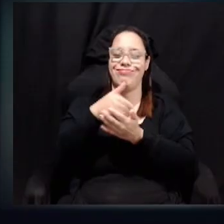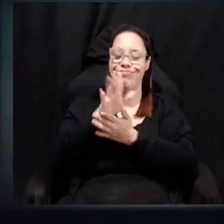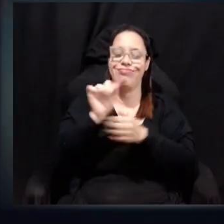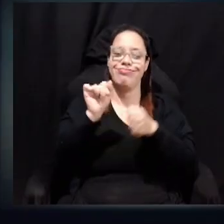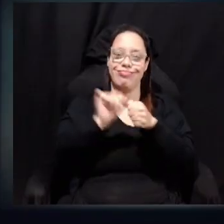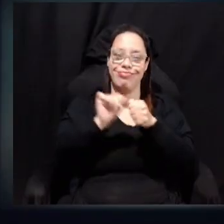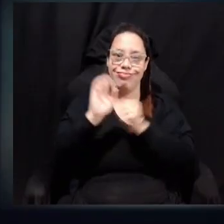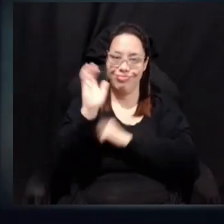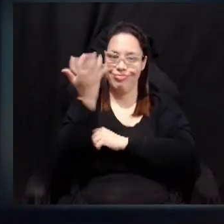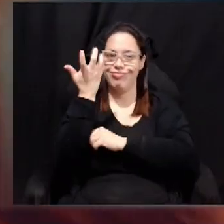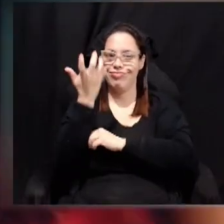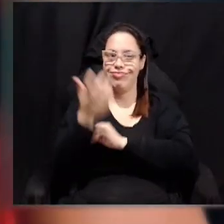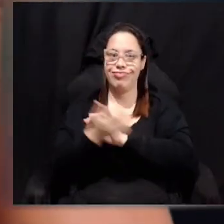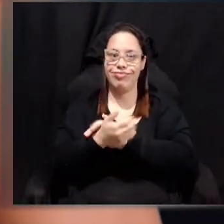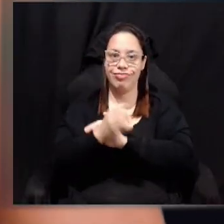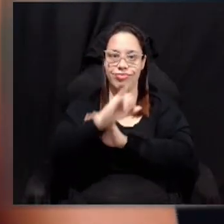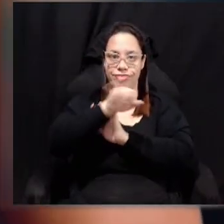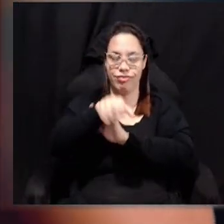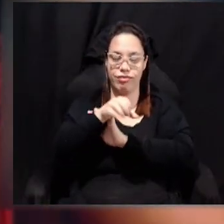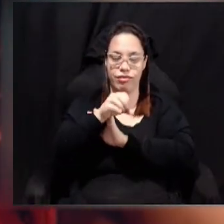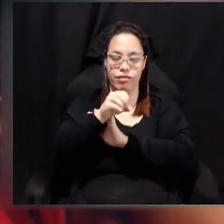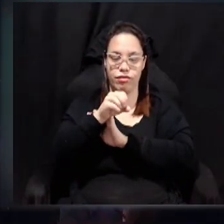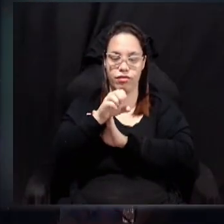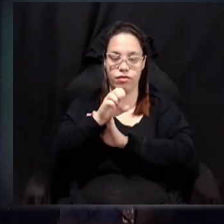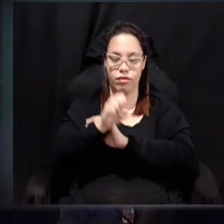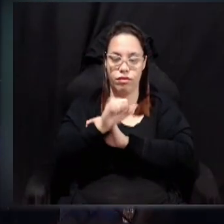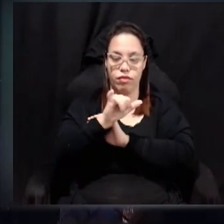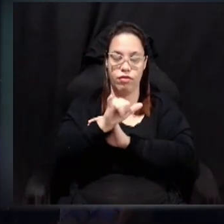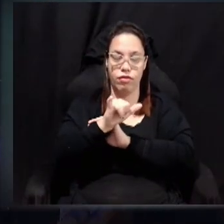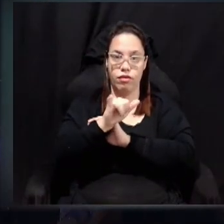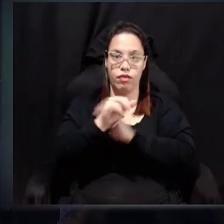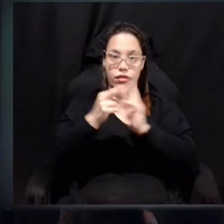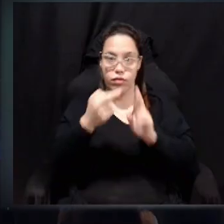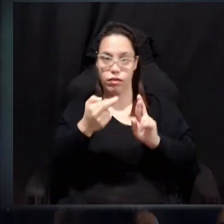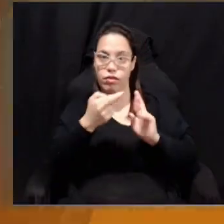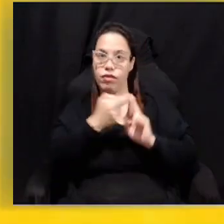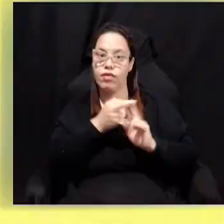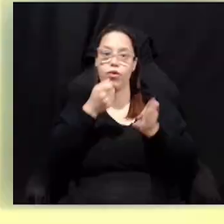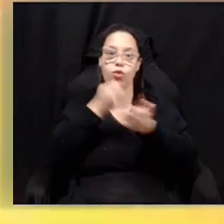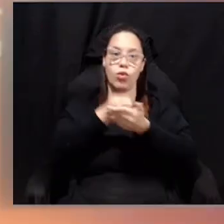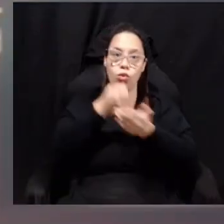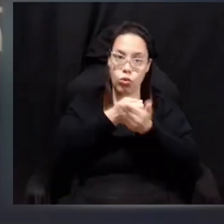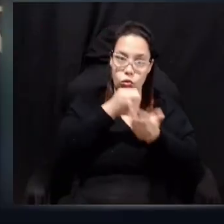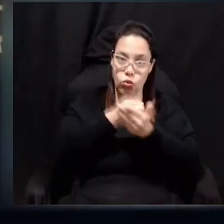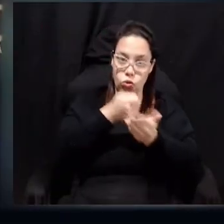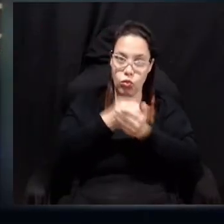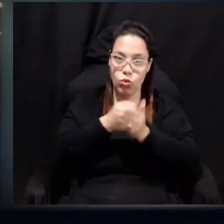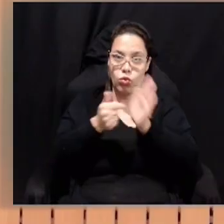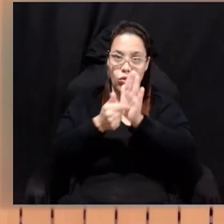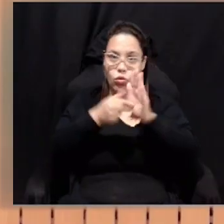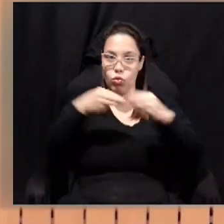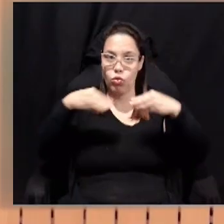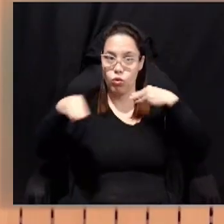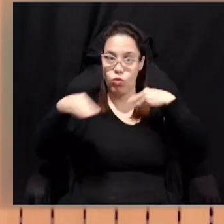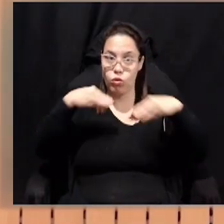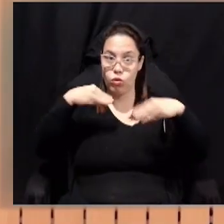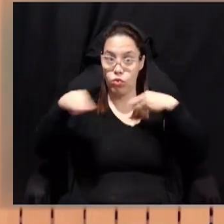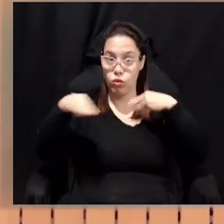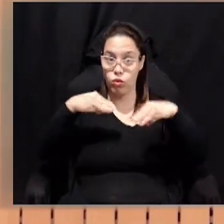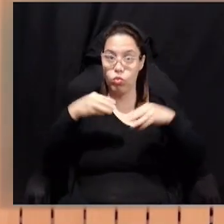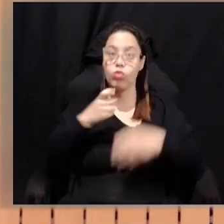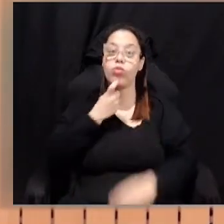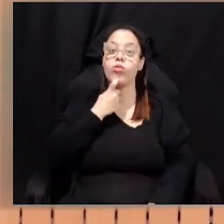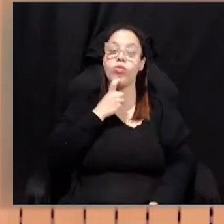acontecer. Joey é reconhecida por sua dedicação à cena musical campineira. Eu cresci em